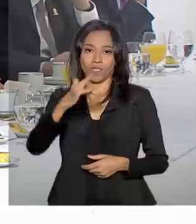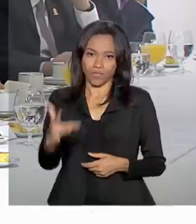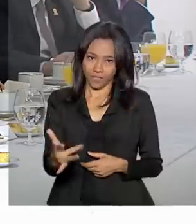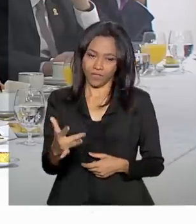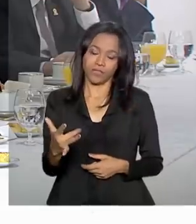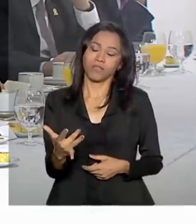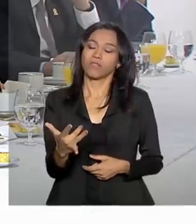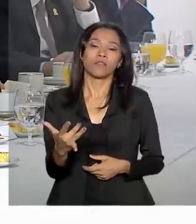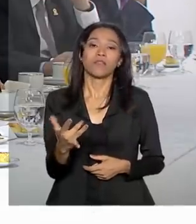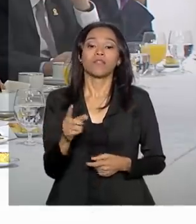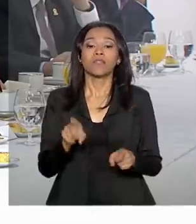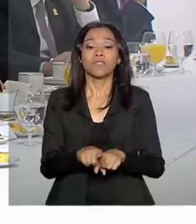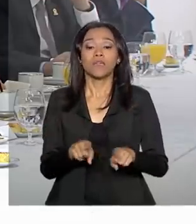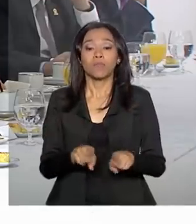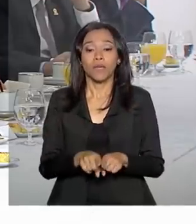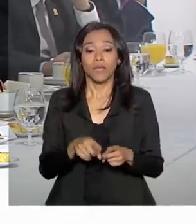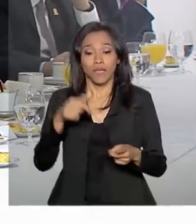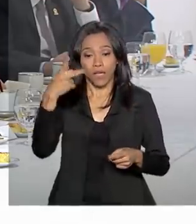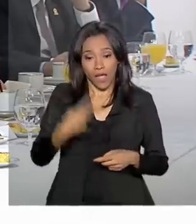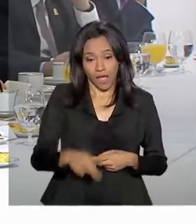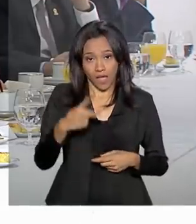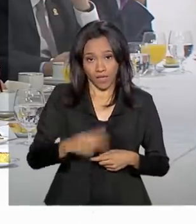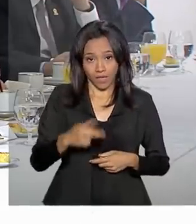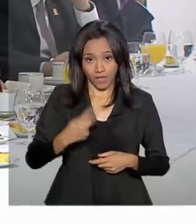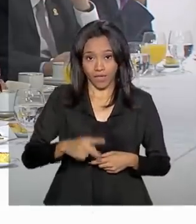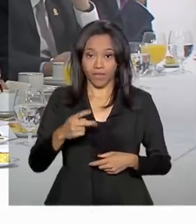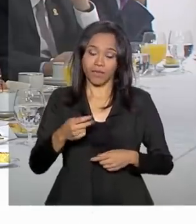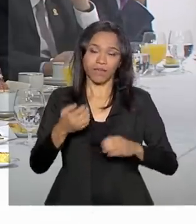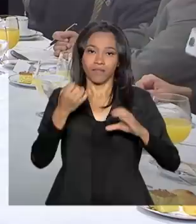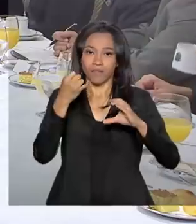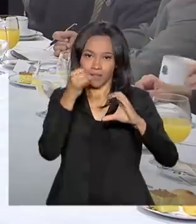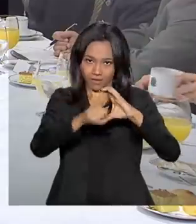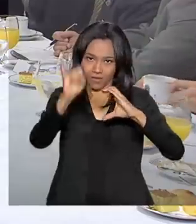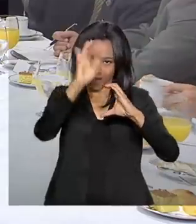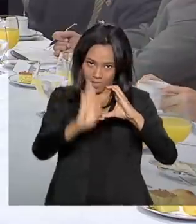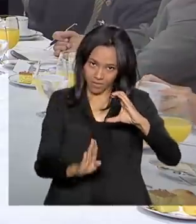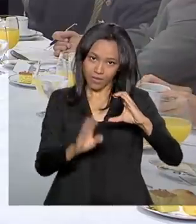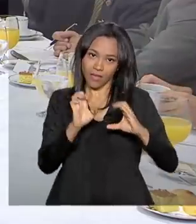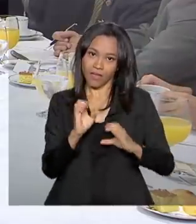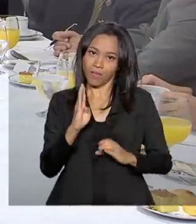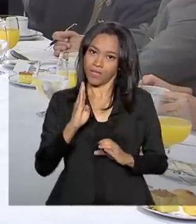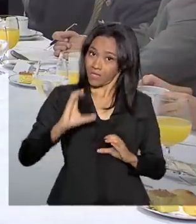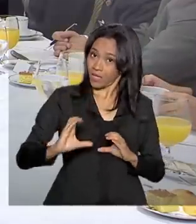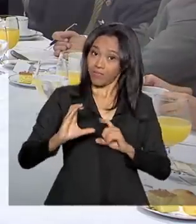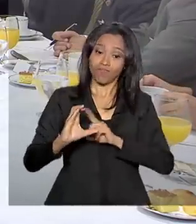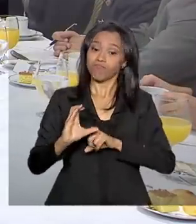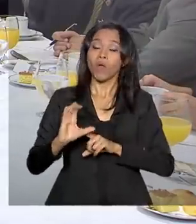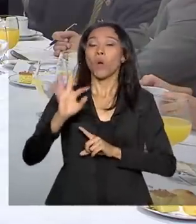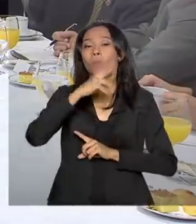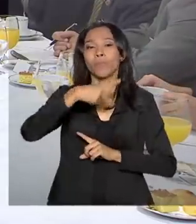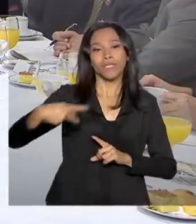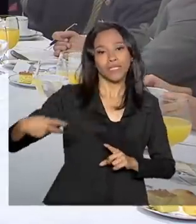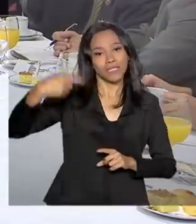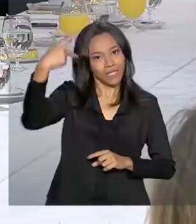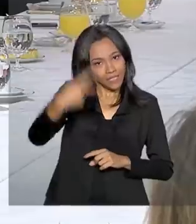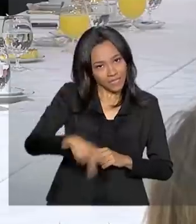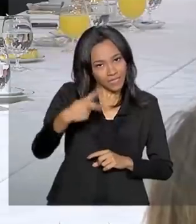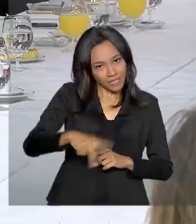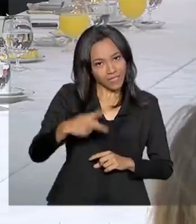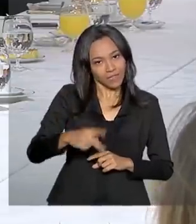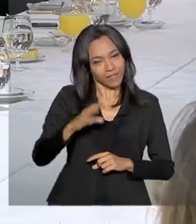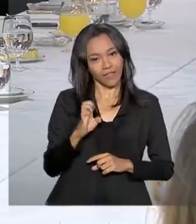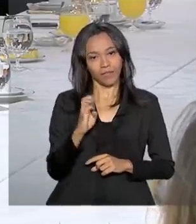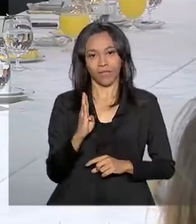Civil. E aqui pela EBC, pela primeira vez, né, participou hoje, nesta quinta-feira, o presidente da EBC, a Empresa Brasil de